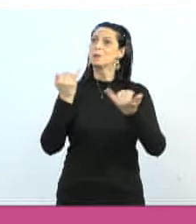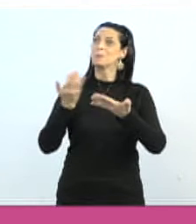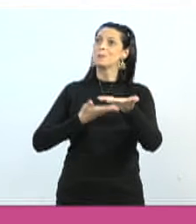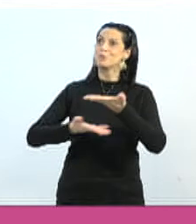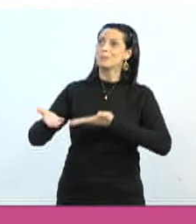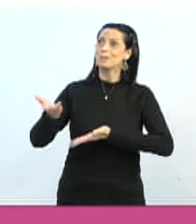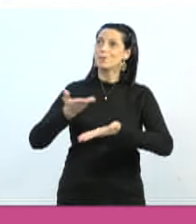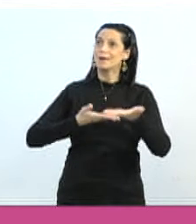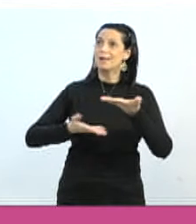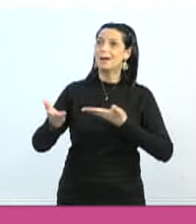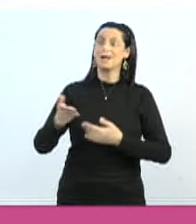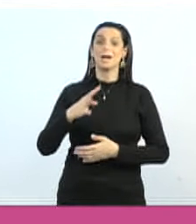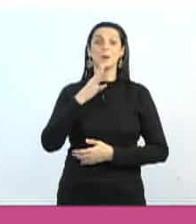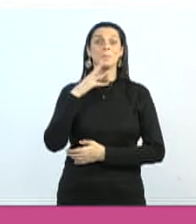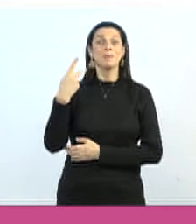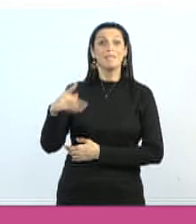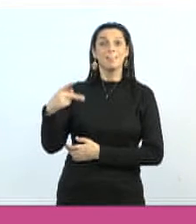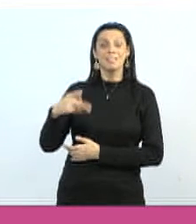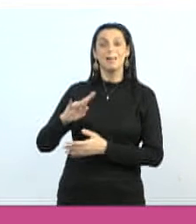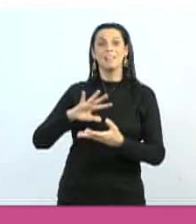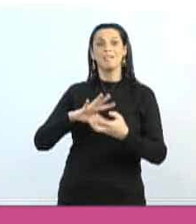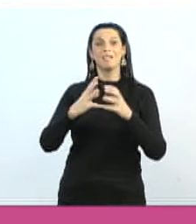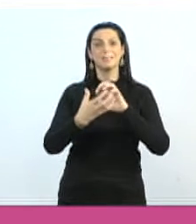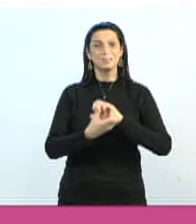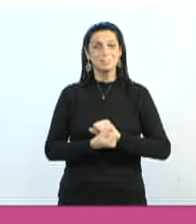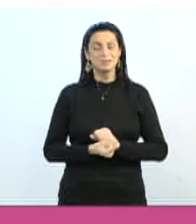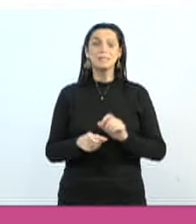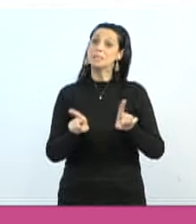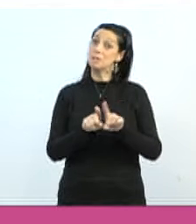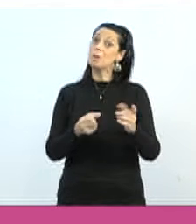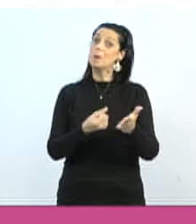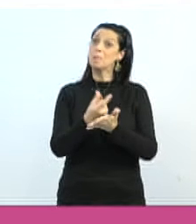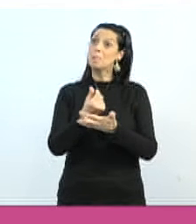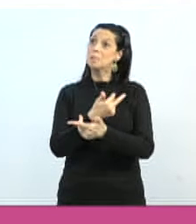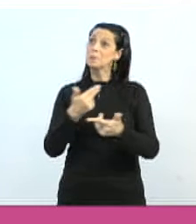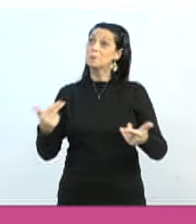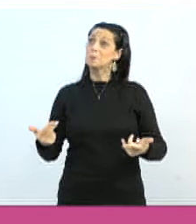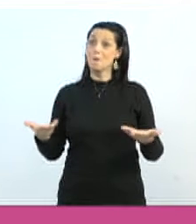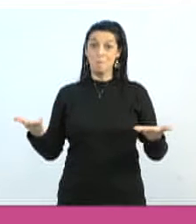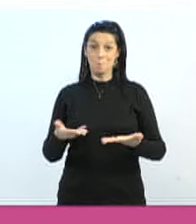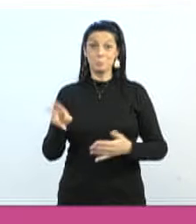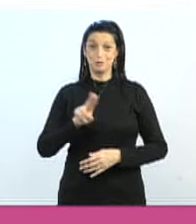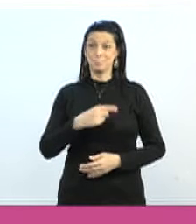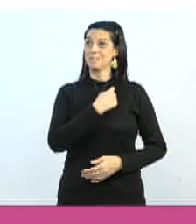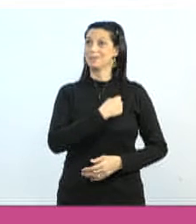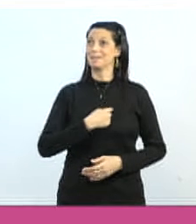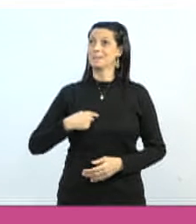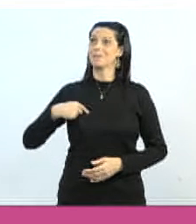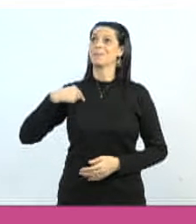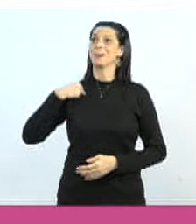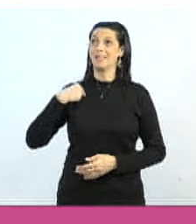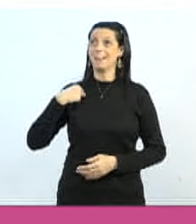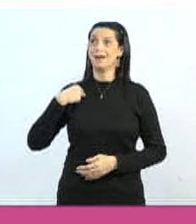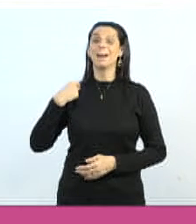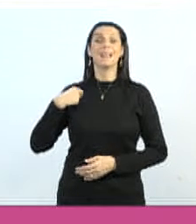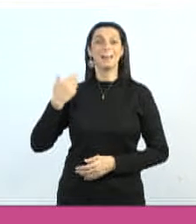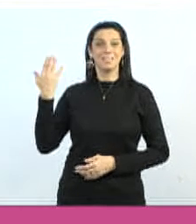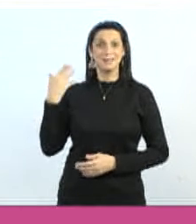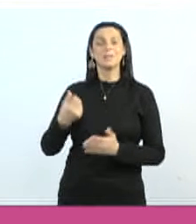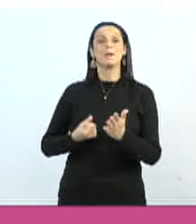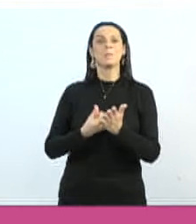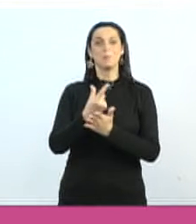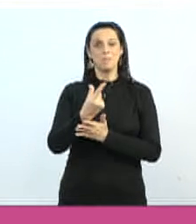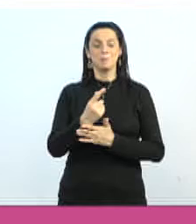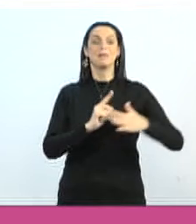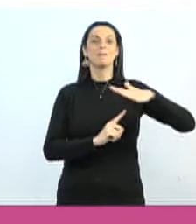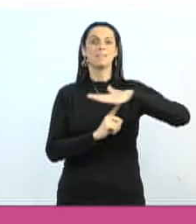informações, conhecer o artesanato delas e até comprar uns produtos. Hoje, inclusive, o colar que eu estou usando, né, foi adquirido na